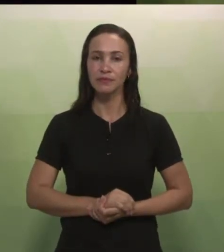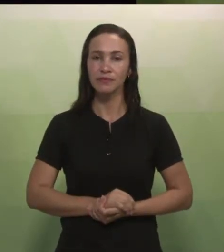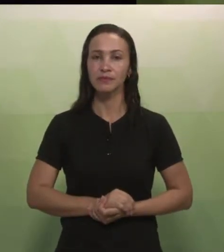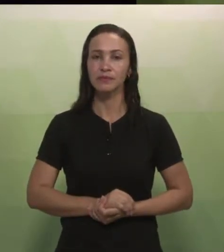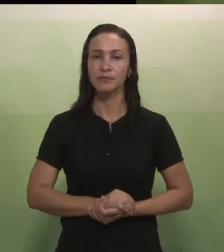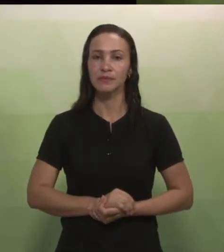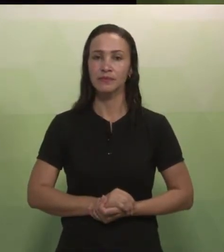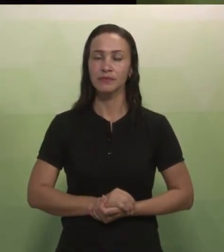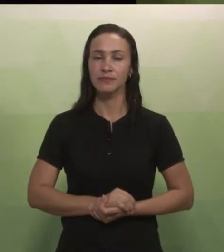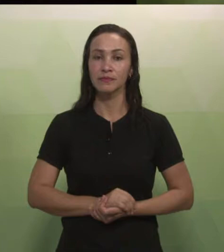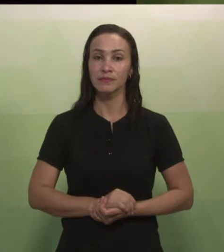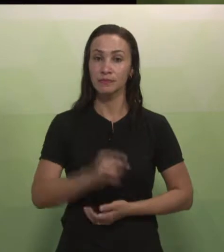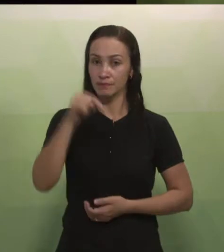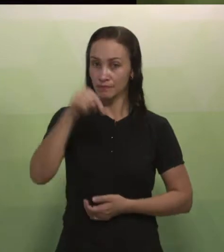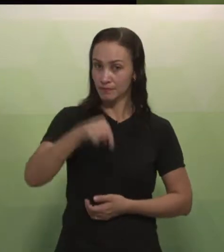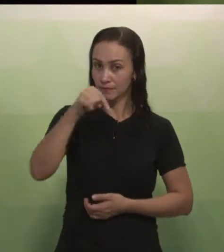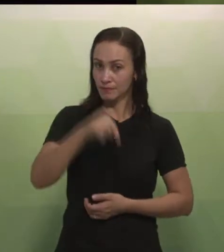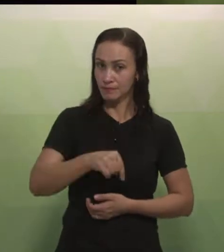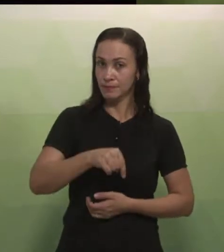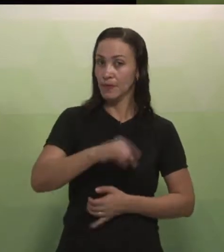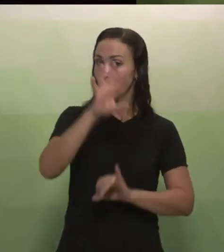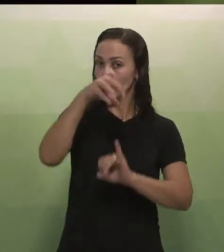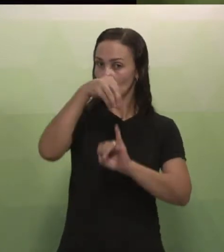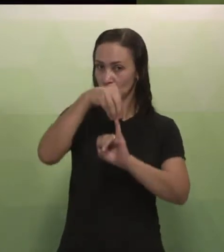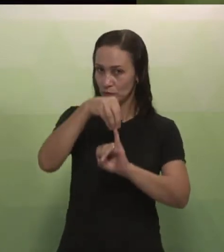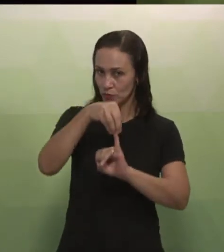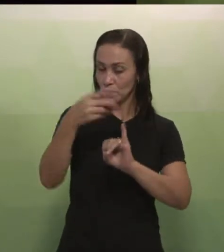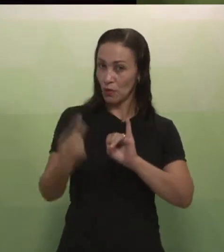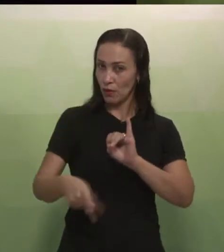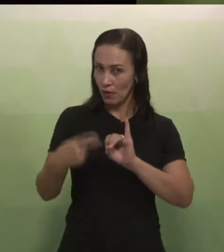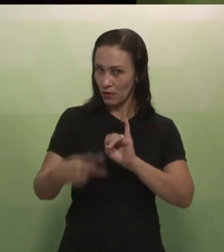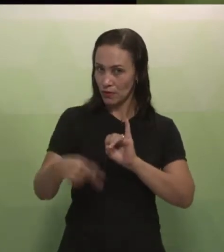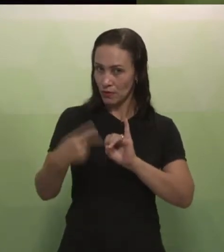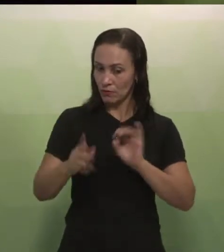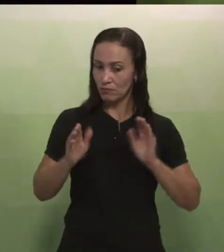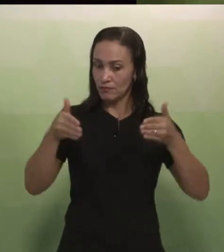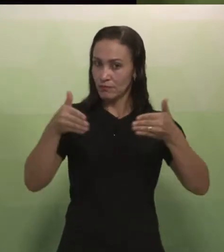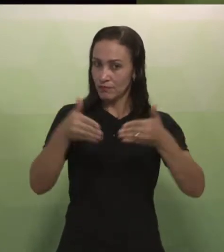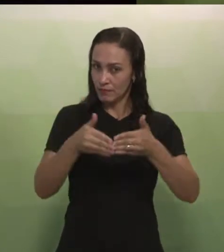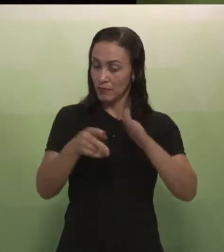nosso caso do Instituto Federal, aqui